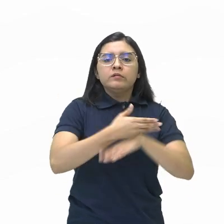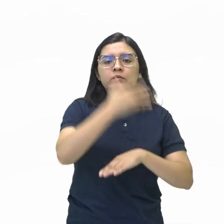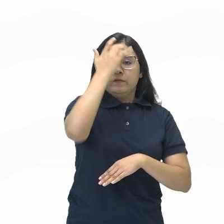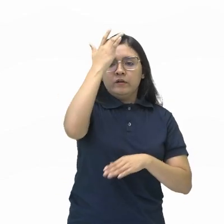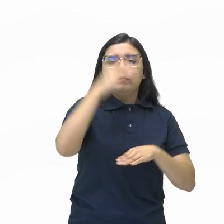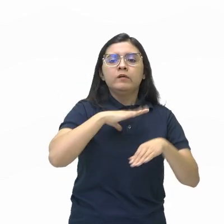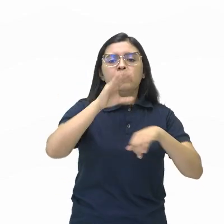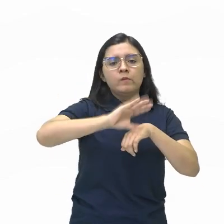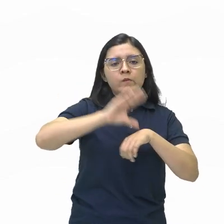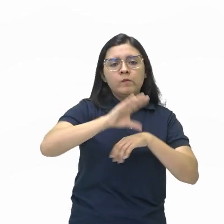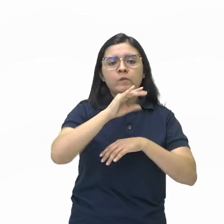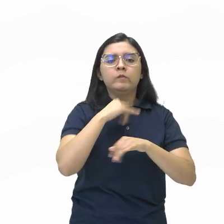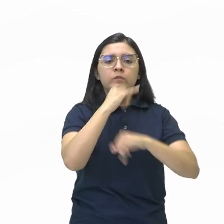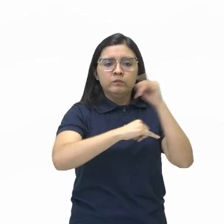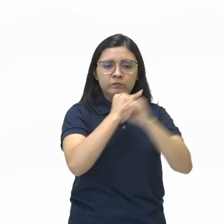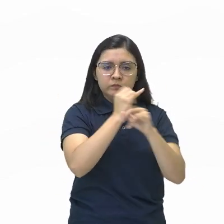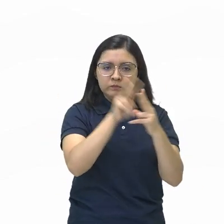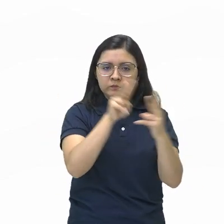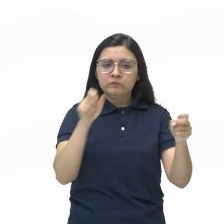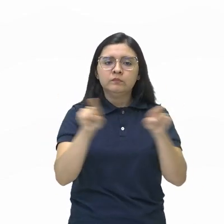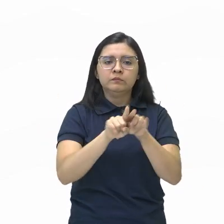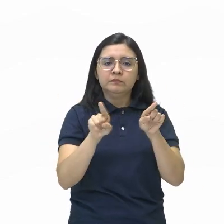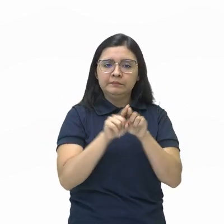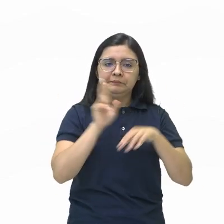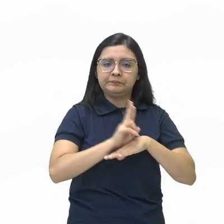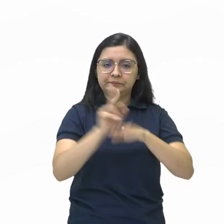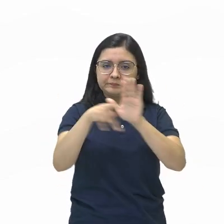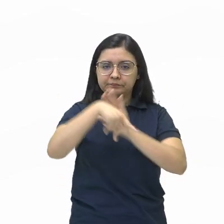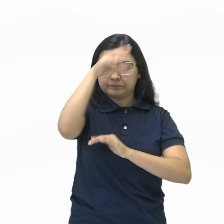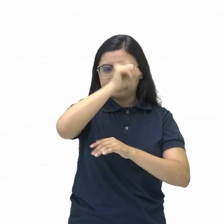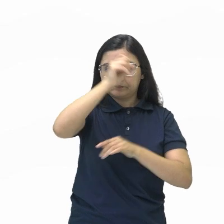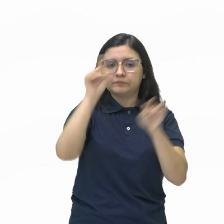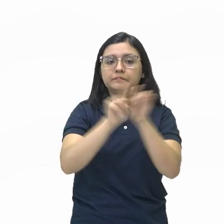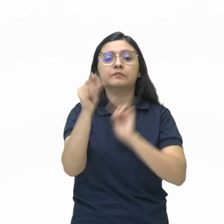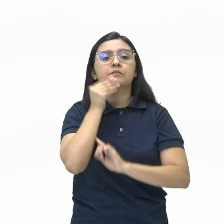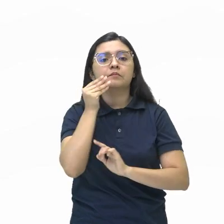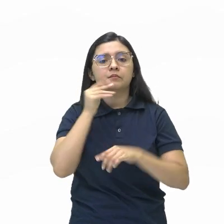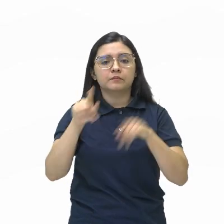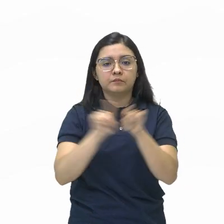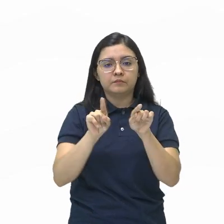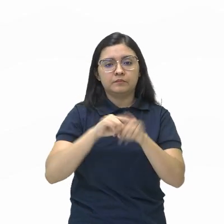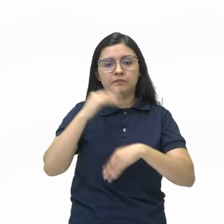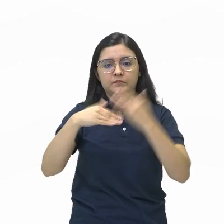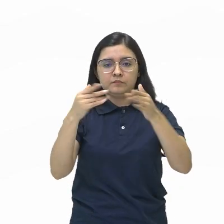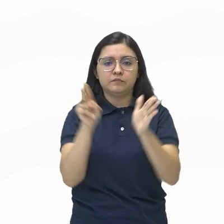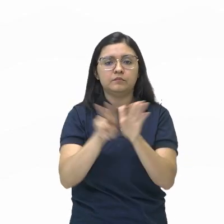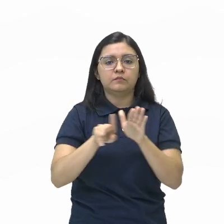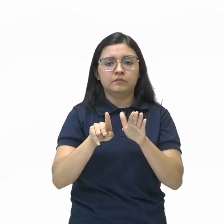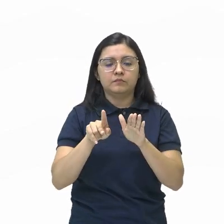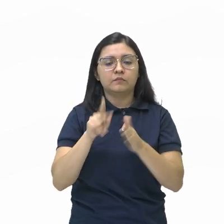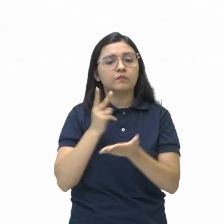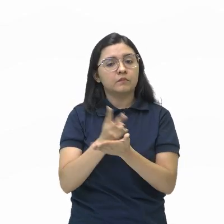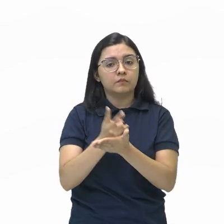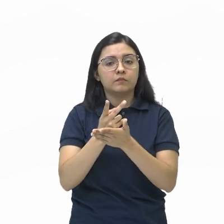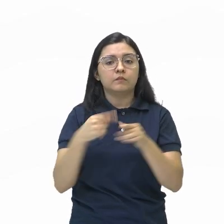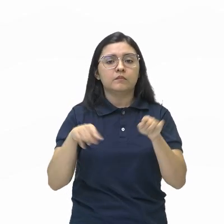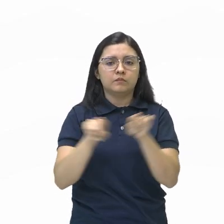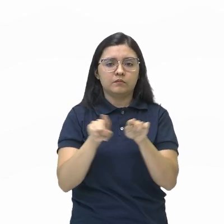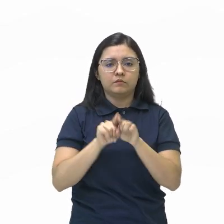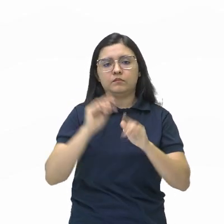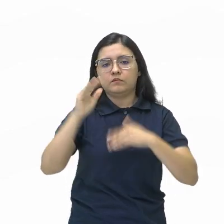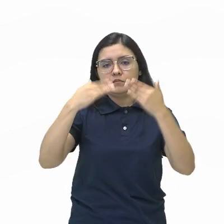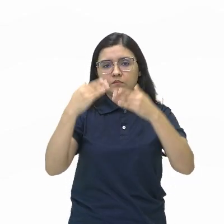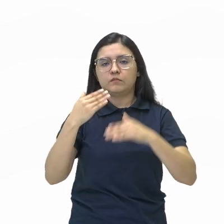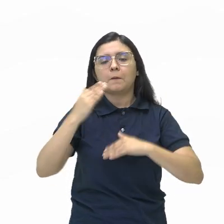a cursos online, a recursos de aprendizado, a oportunidade de desenvolvimento contínuo e um